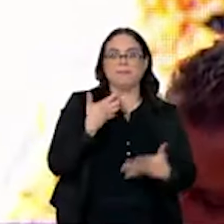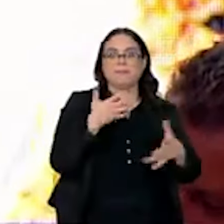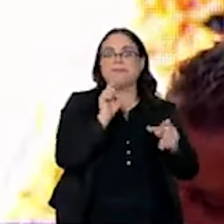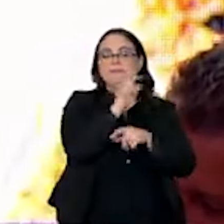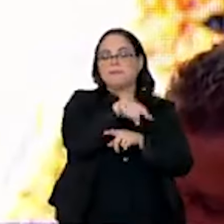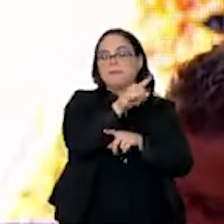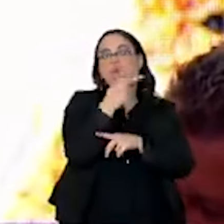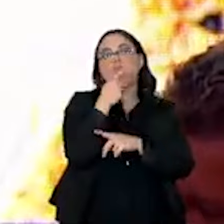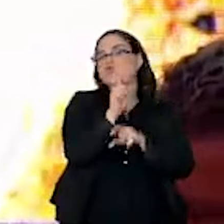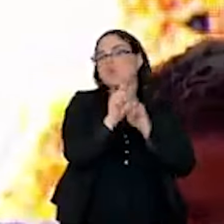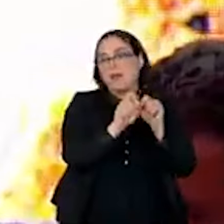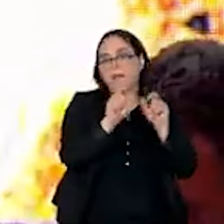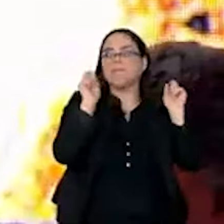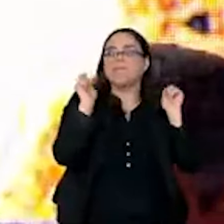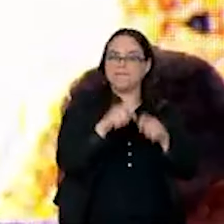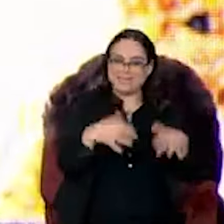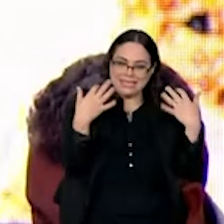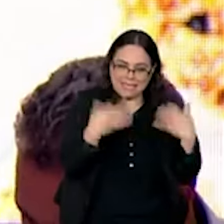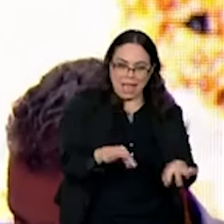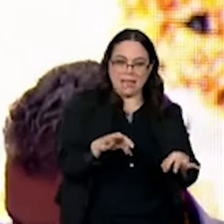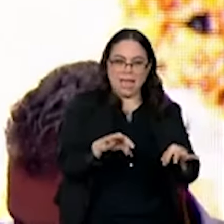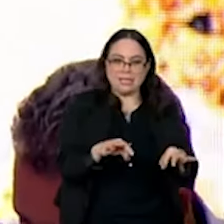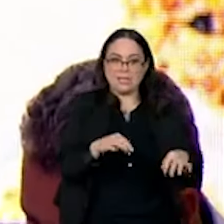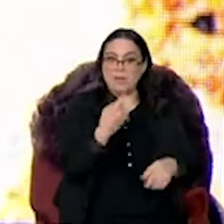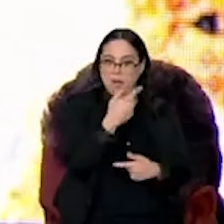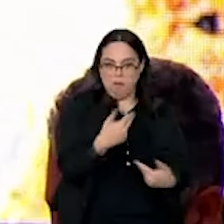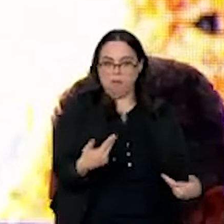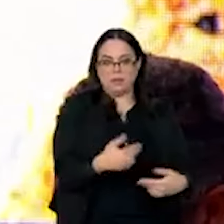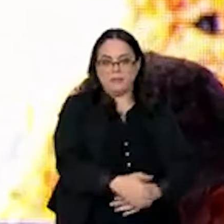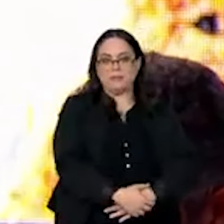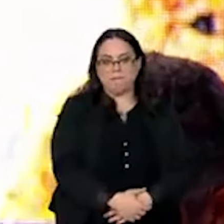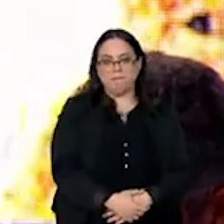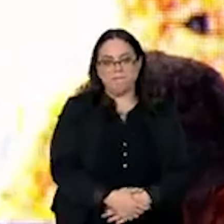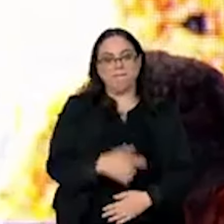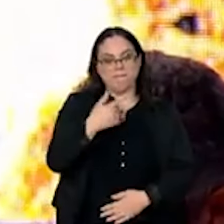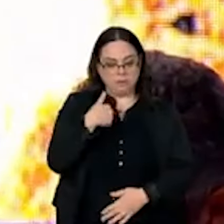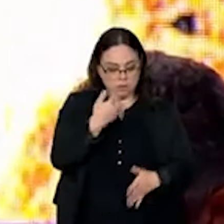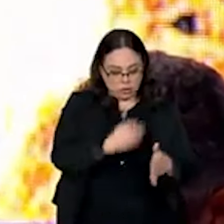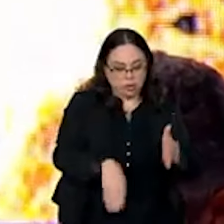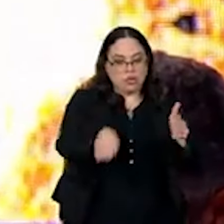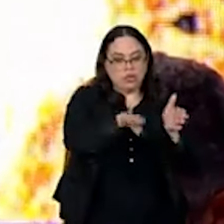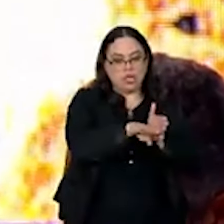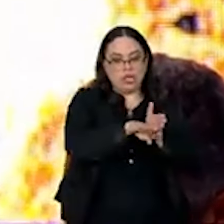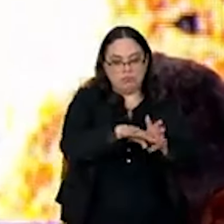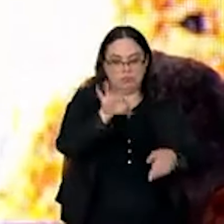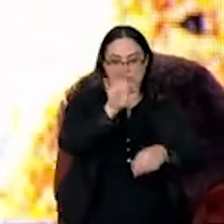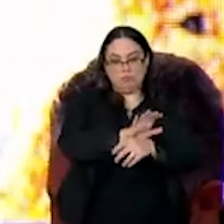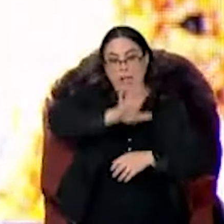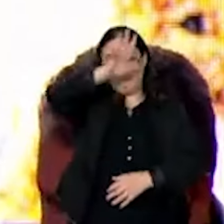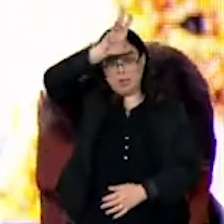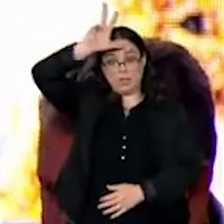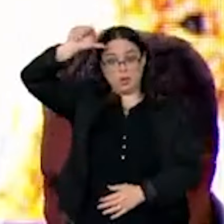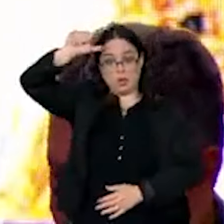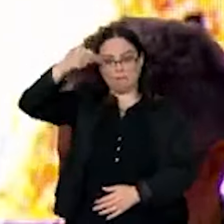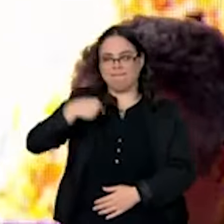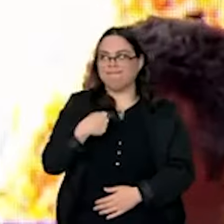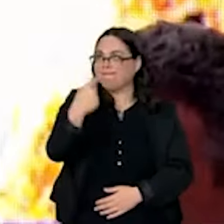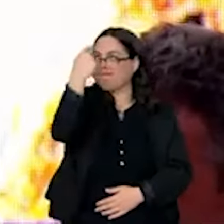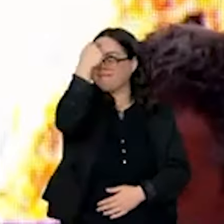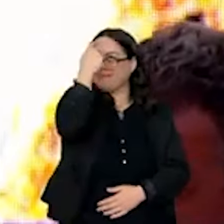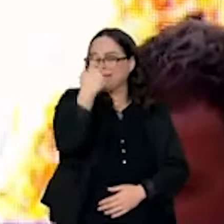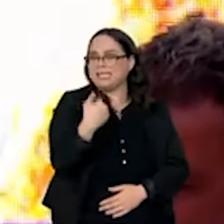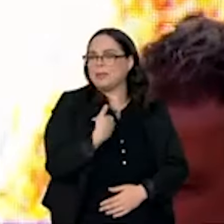dizer para vocês que podem ter certeza de uma coisa. Eu, quando chego no estado do Amazonas, eu fico pensando, eu